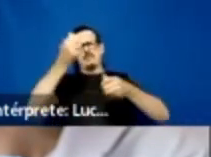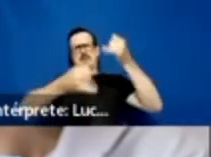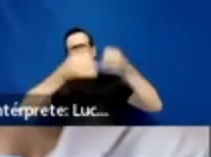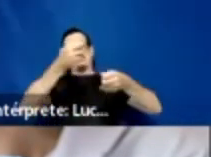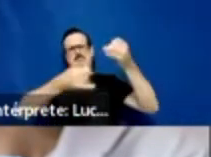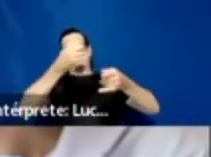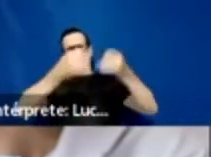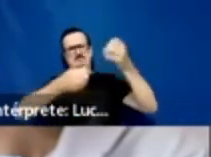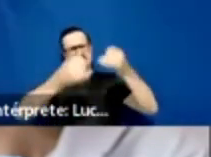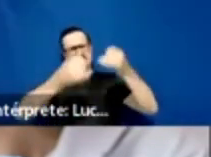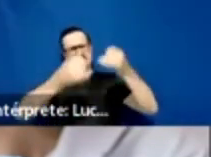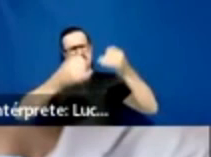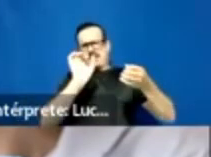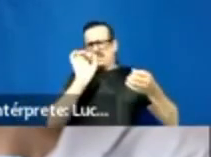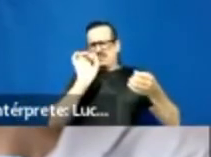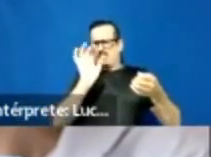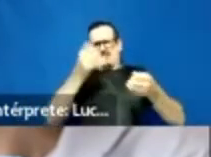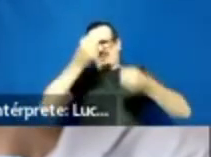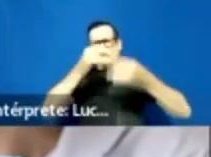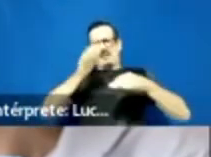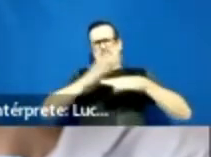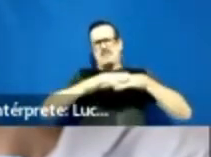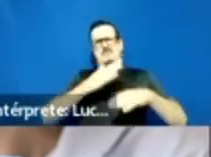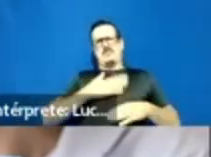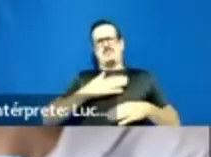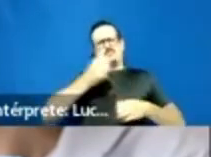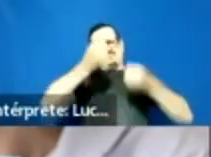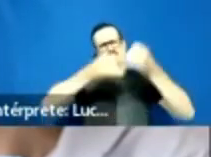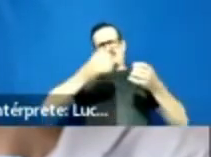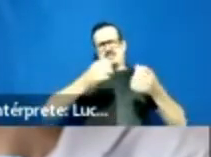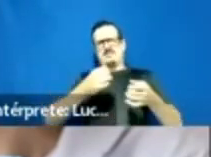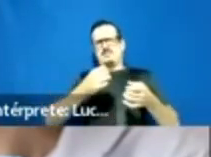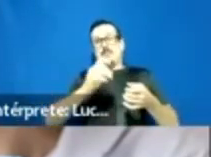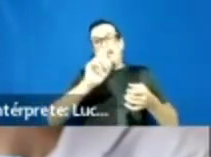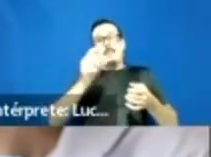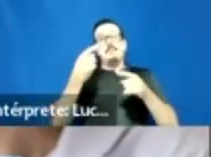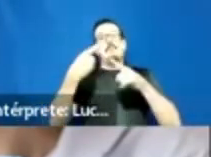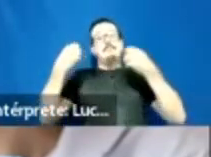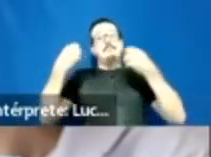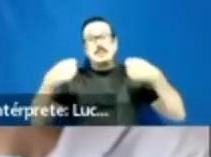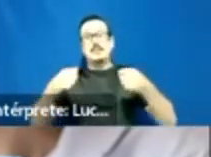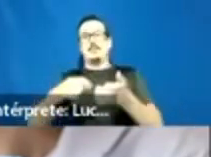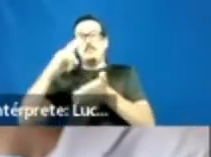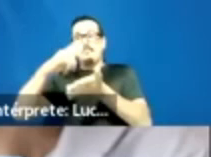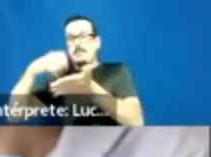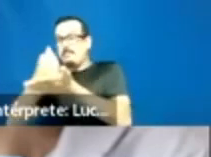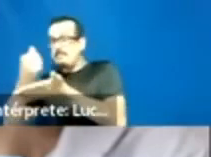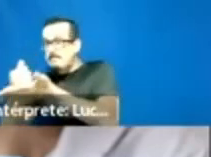falando de ser publicada num país muito criterioso quando se trata desses temas. que é os Estados Unidos.